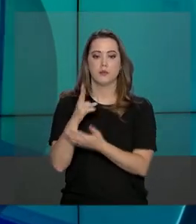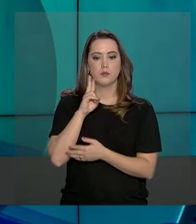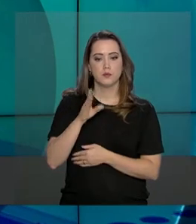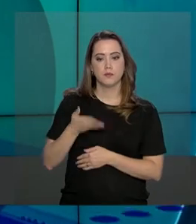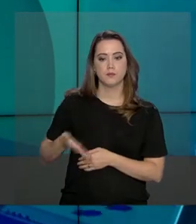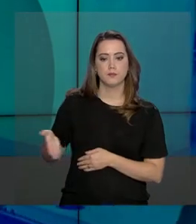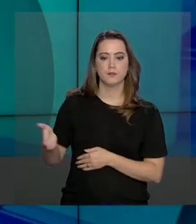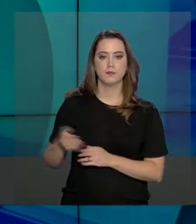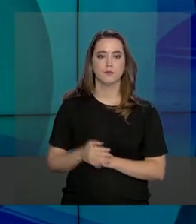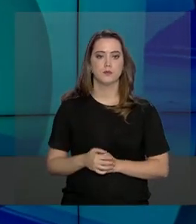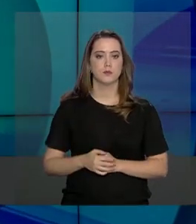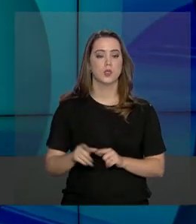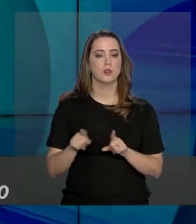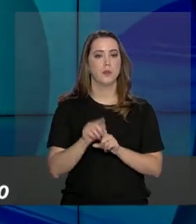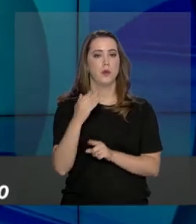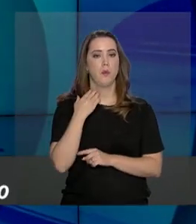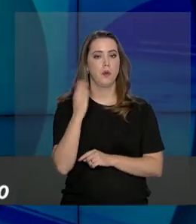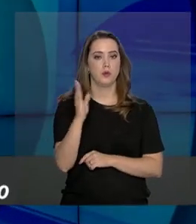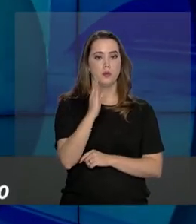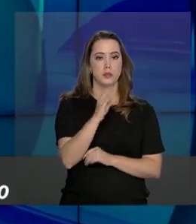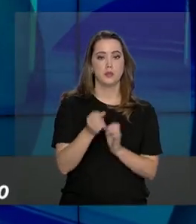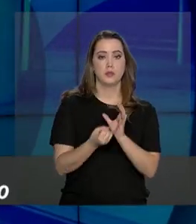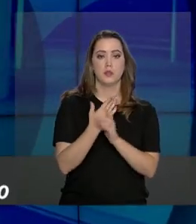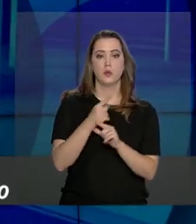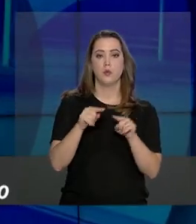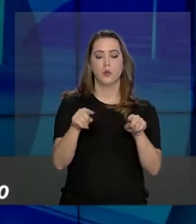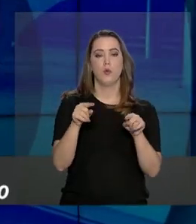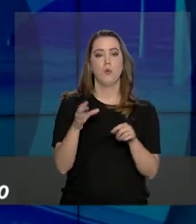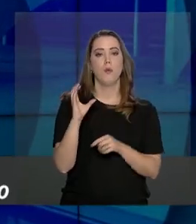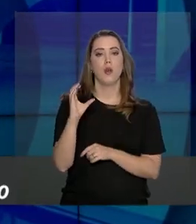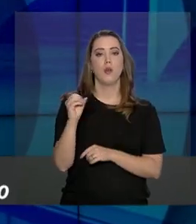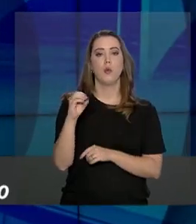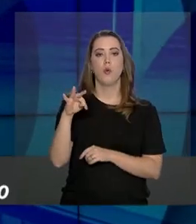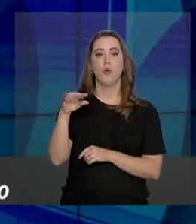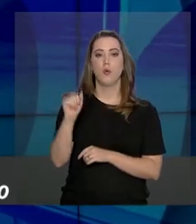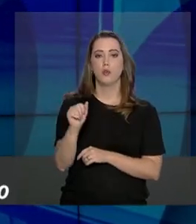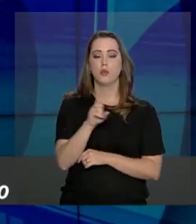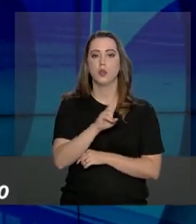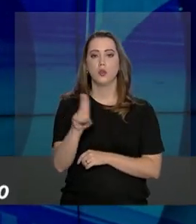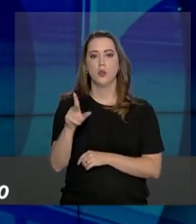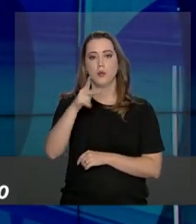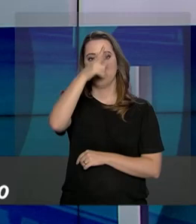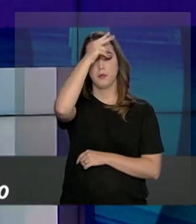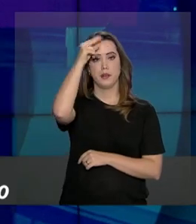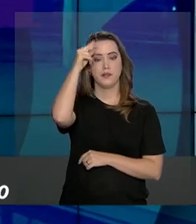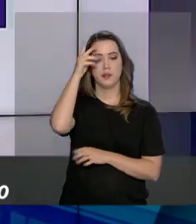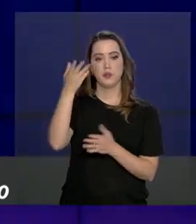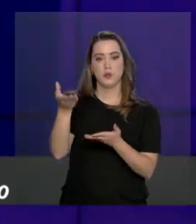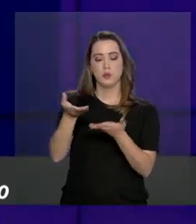na tela. E o Banco do Brasil também criou uma conta corrente em nome da prefeitura local